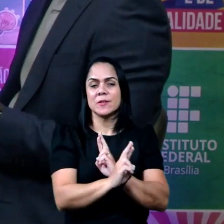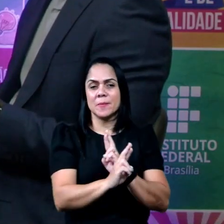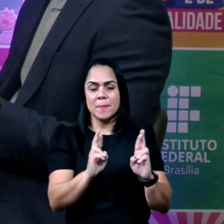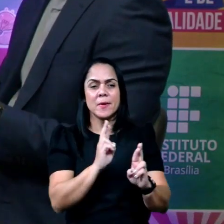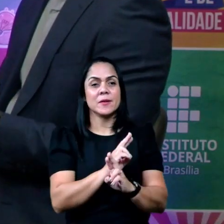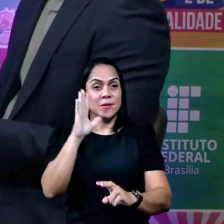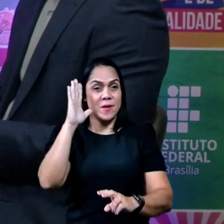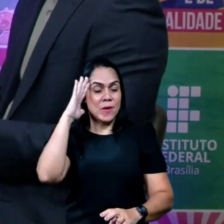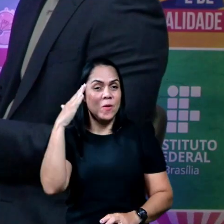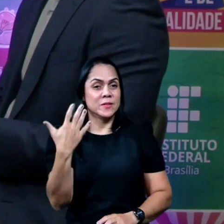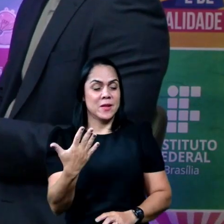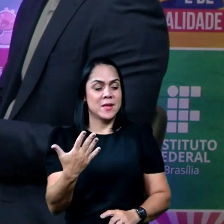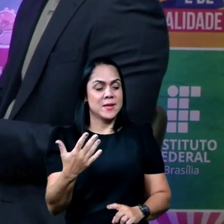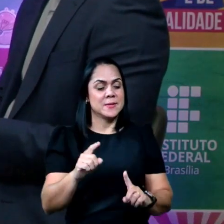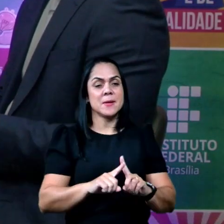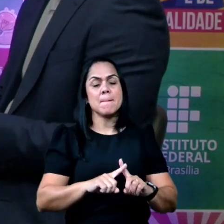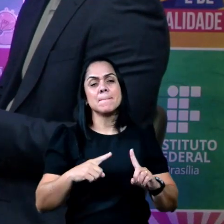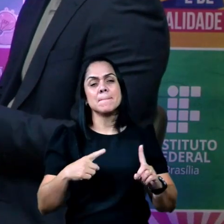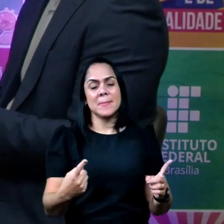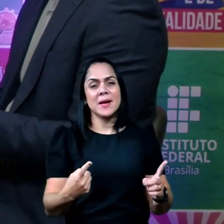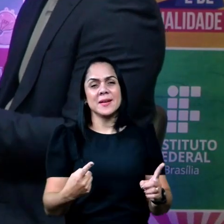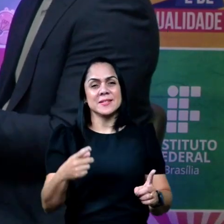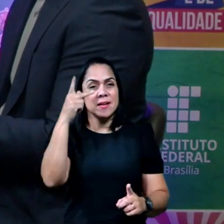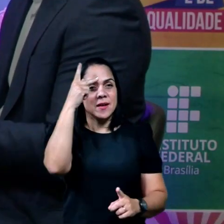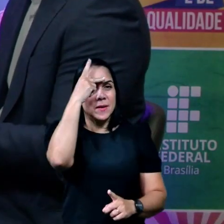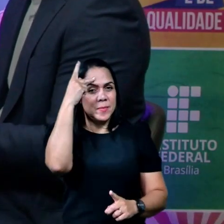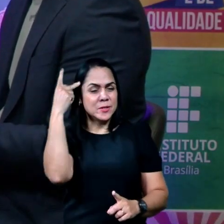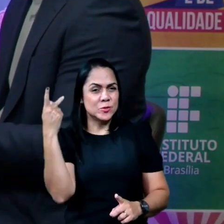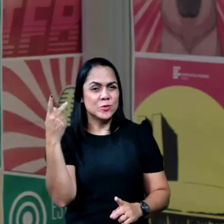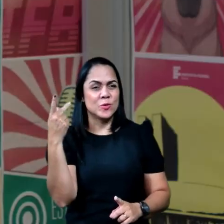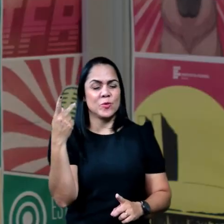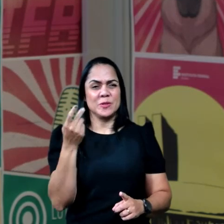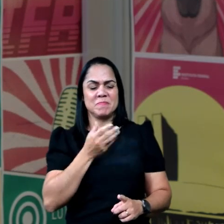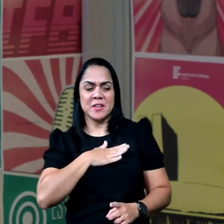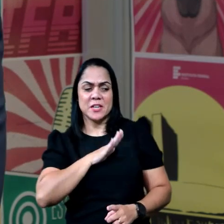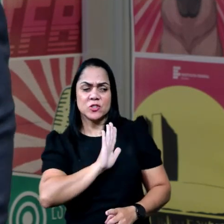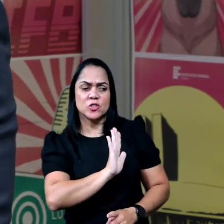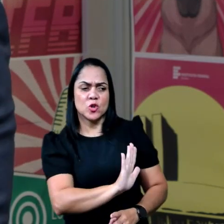mas uma vez que a pessoa simplesmente declinou o convite,